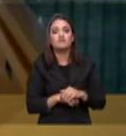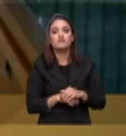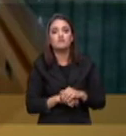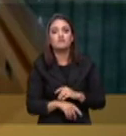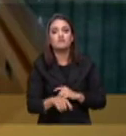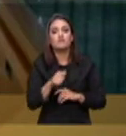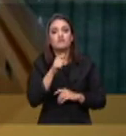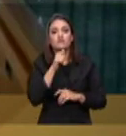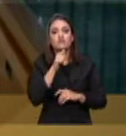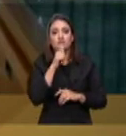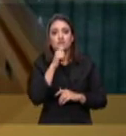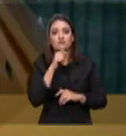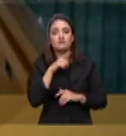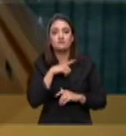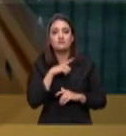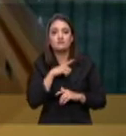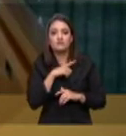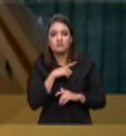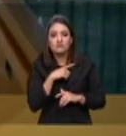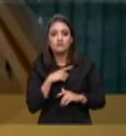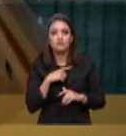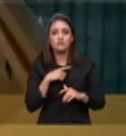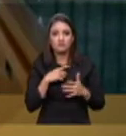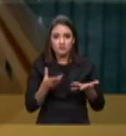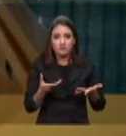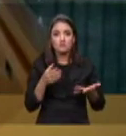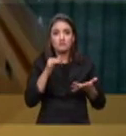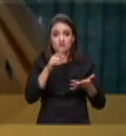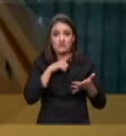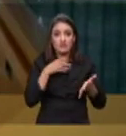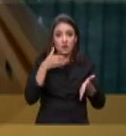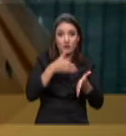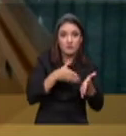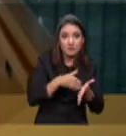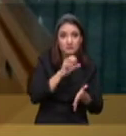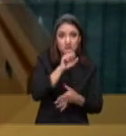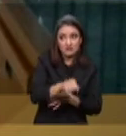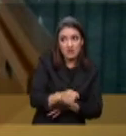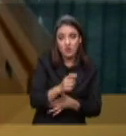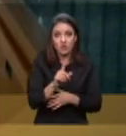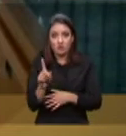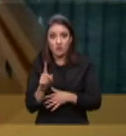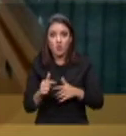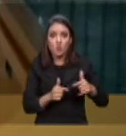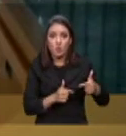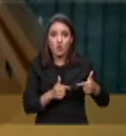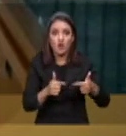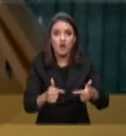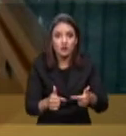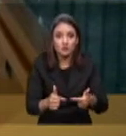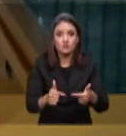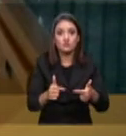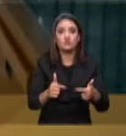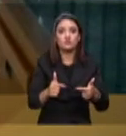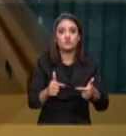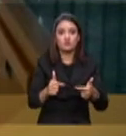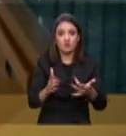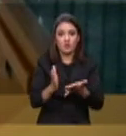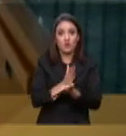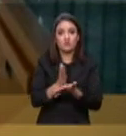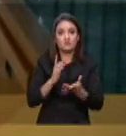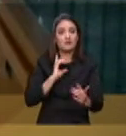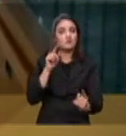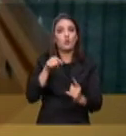legislativamente da providência legal, da providência que restringe um atuar de particulares, mas que tem, claro, uma